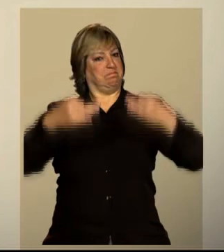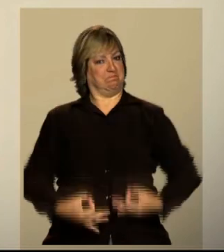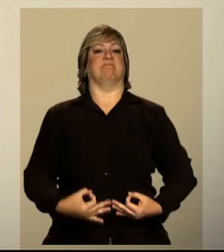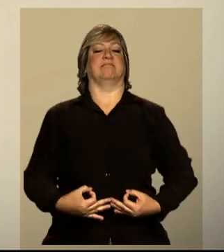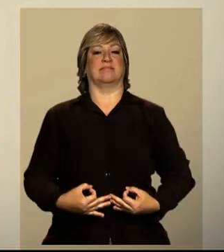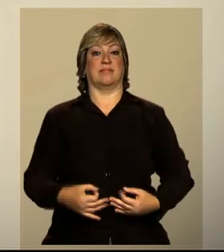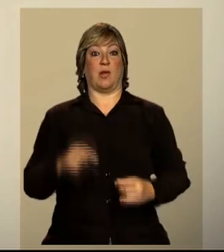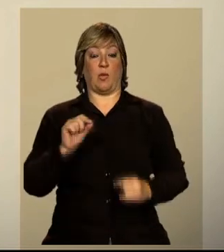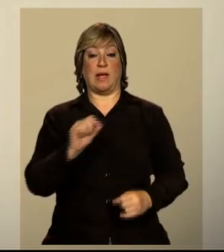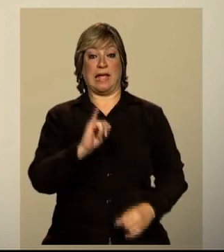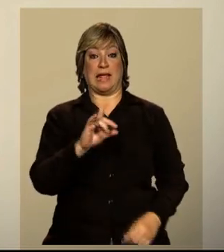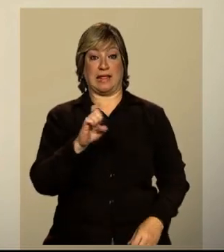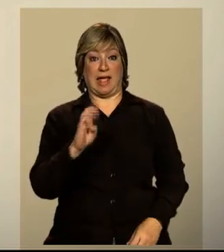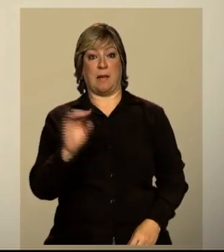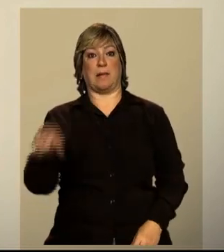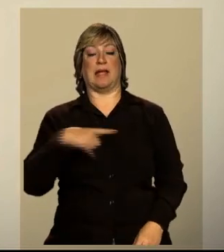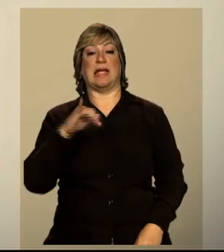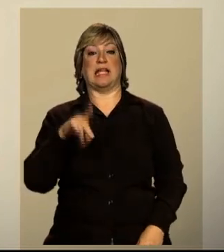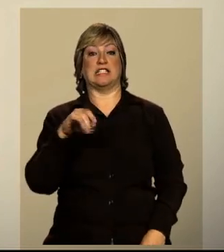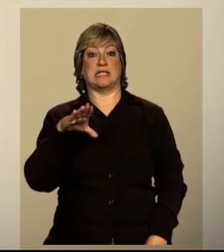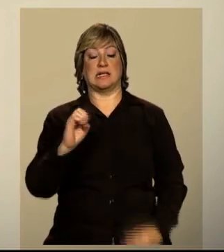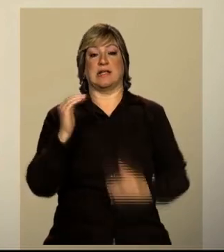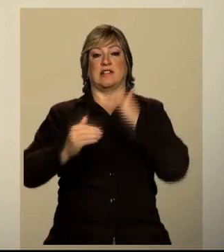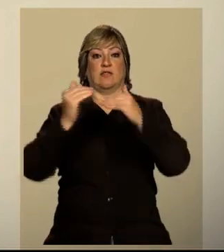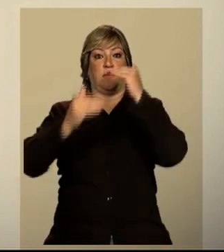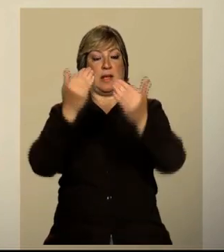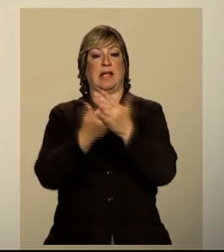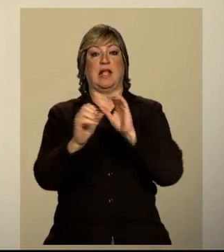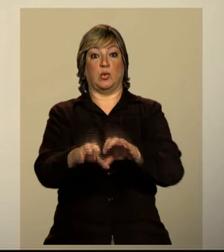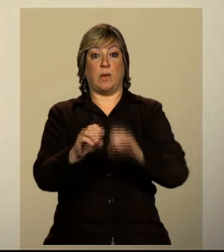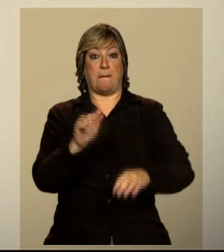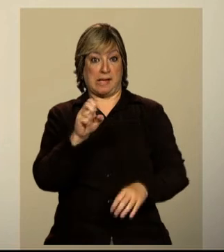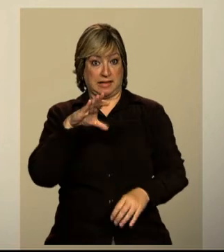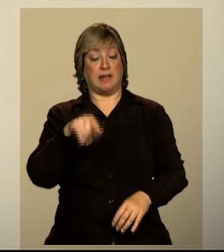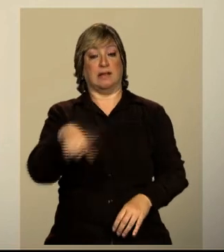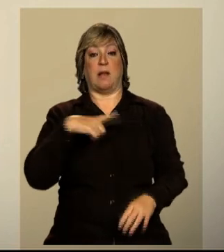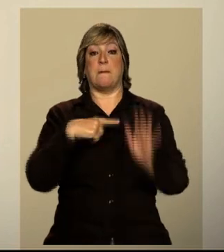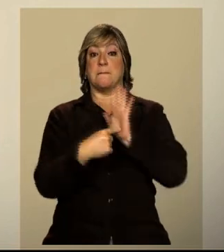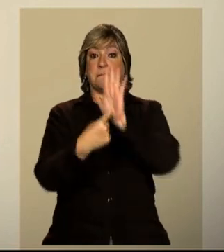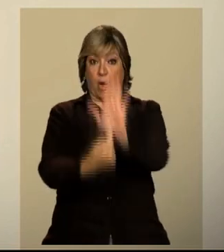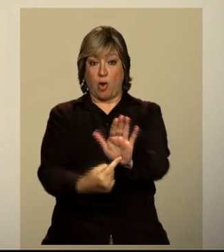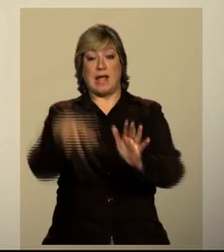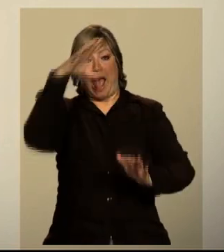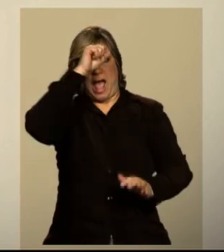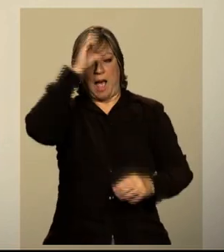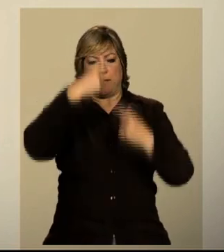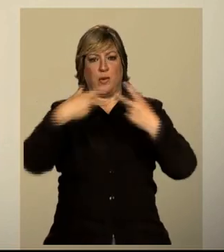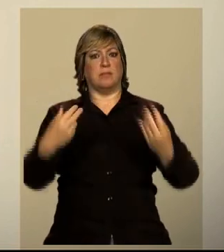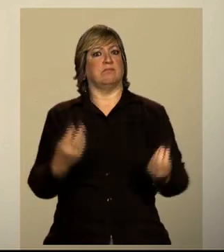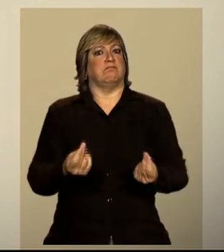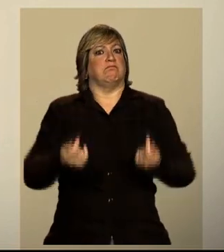correta o Ideb que é o índice de desenvolvimento da Educação Básica mostra que o aprendizado